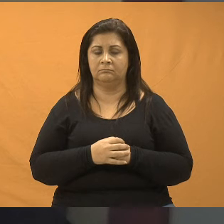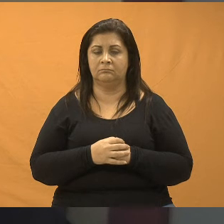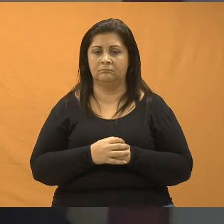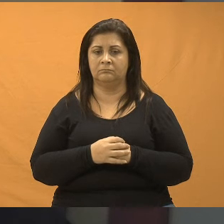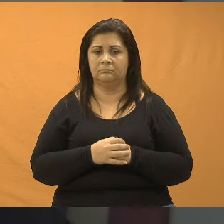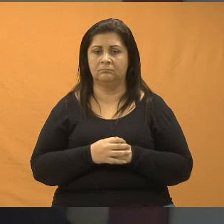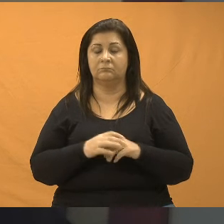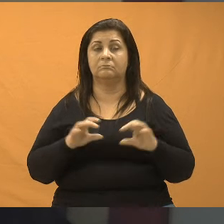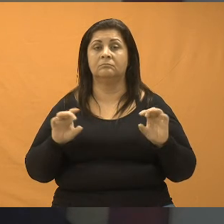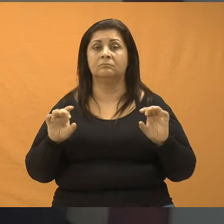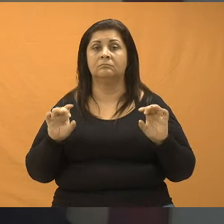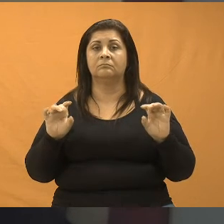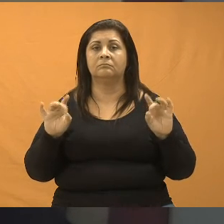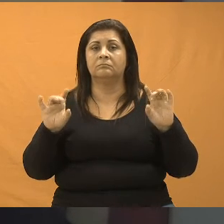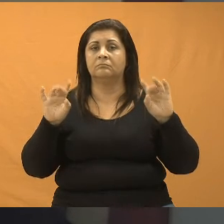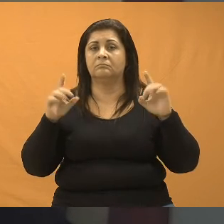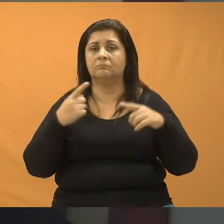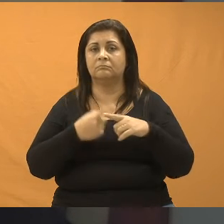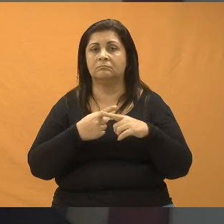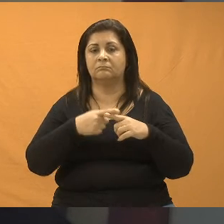exclusivamente pelas pessoas